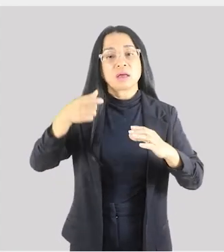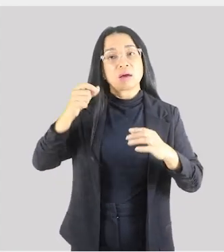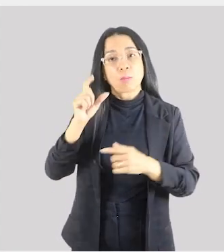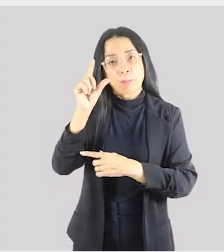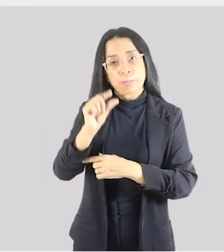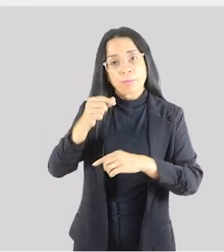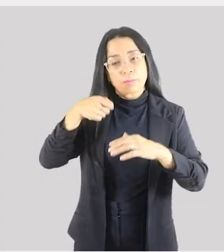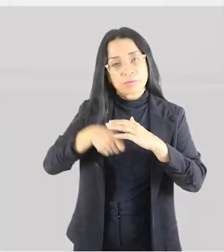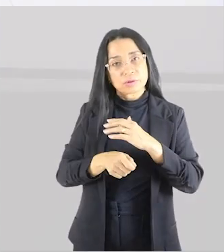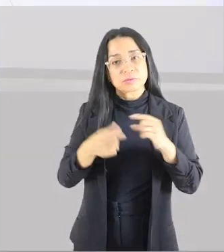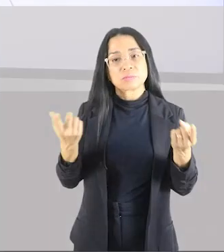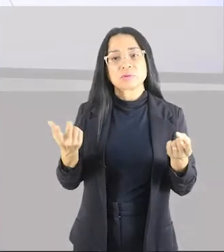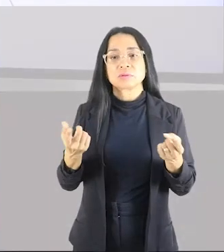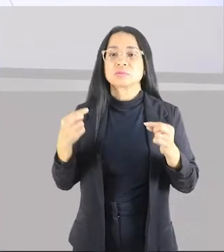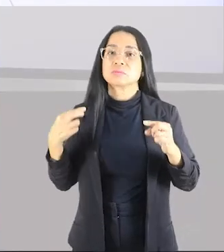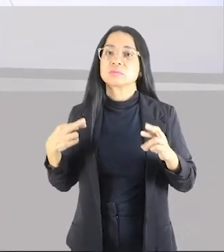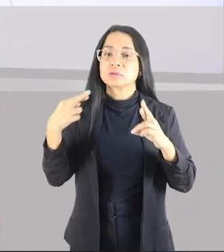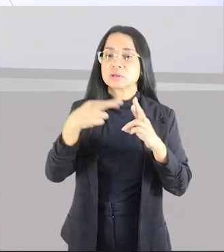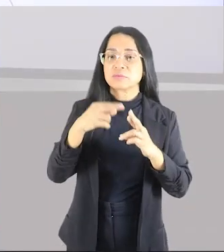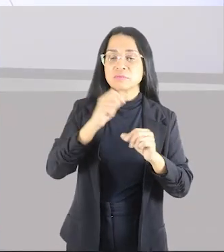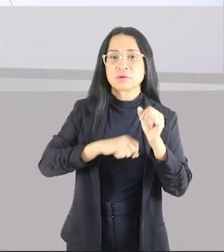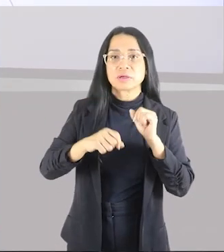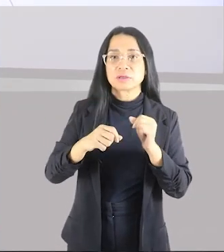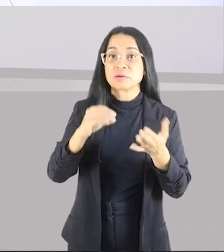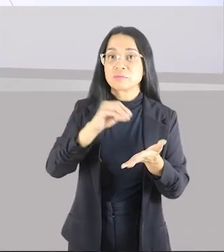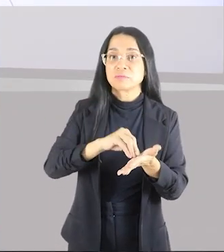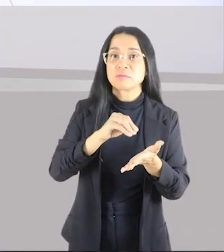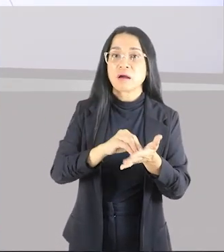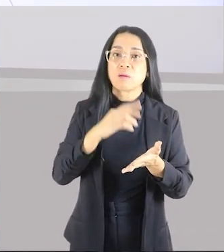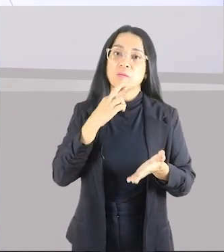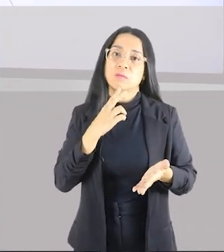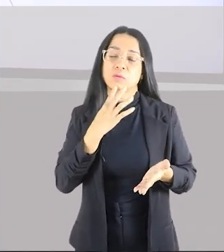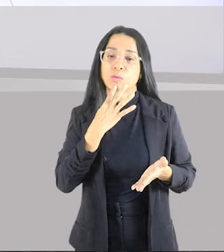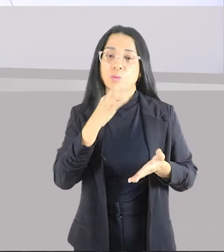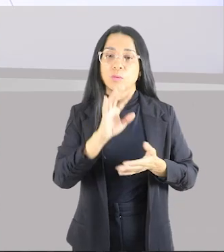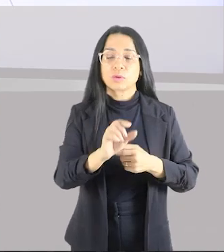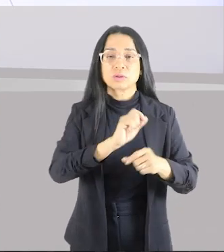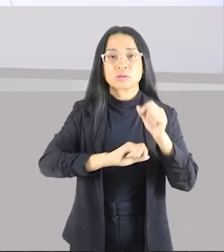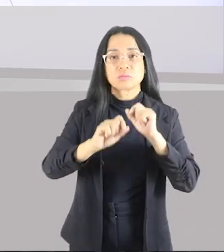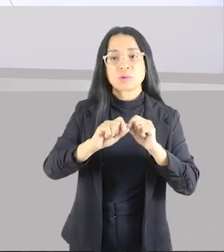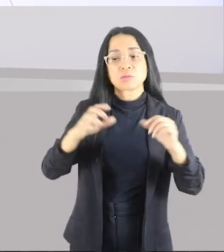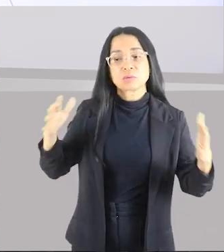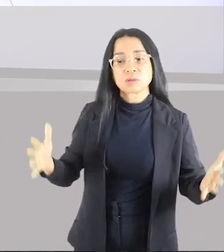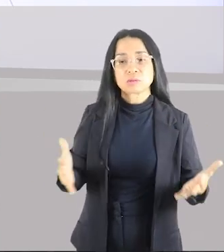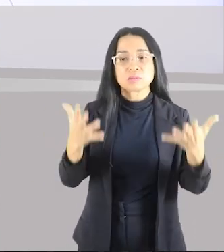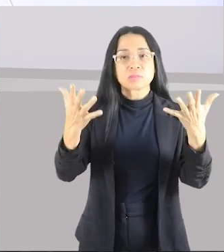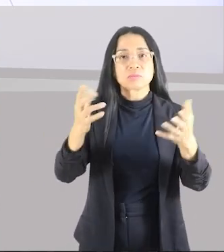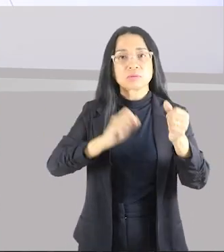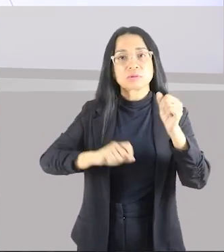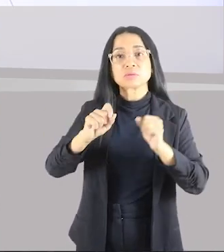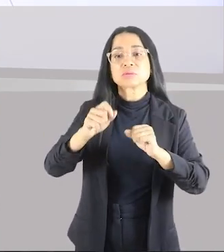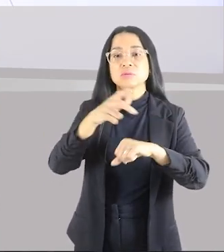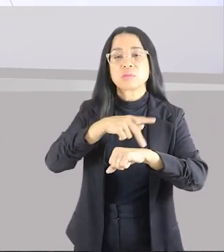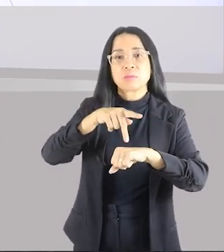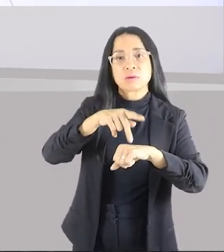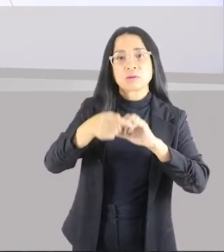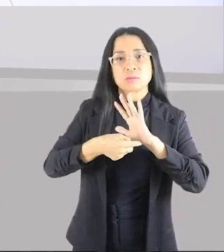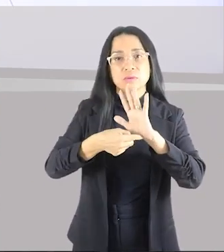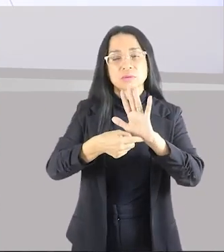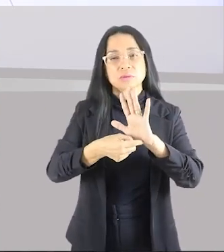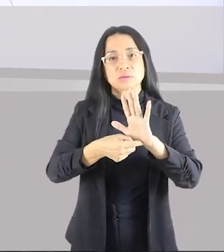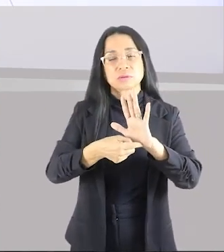por vezes, se refere a um desconhecimento das próprias manifestações que esse país apresenta.